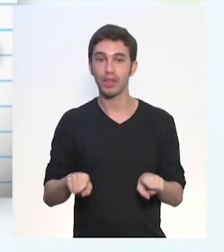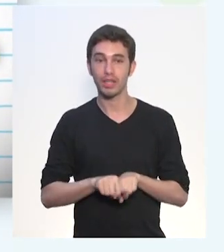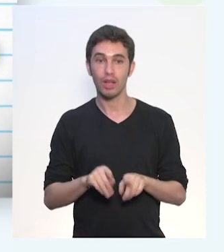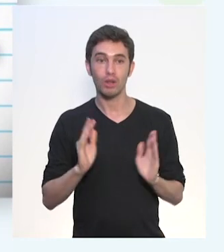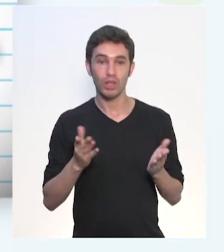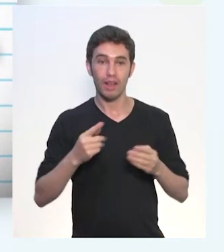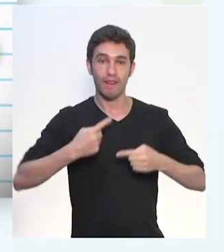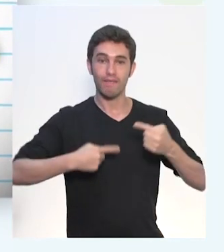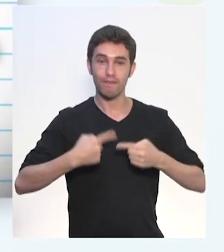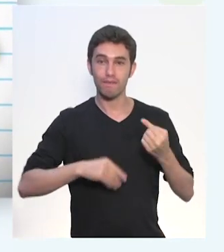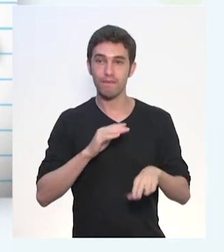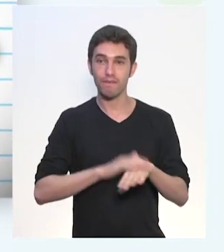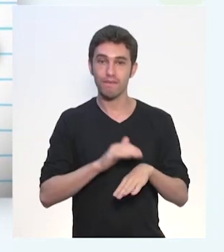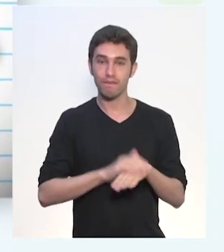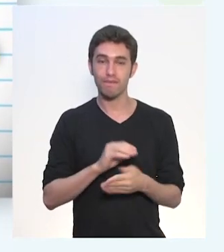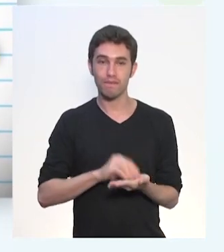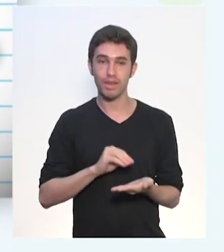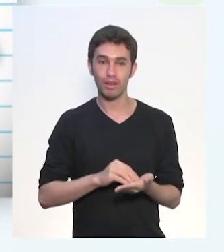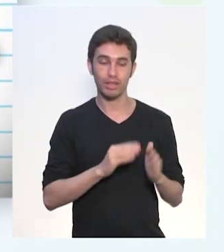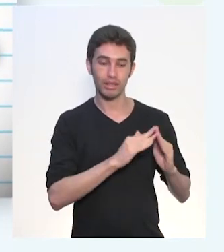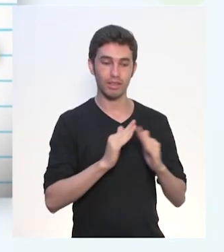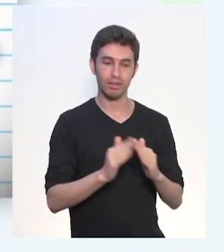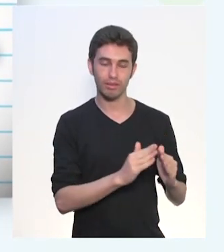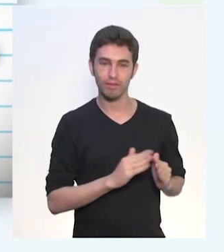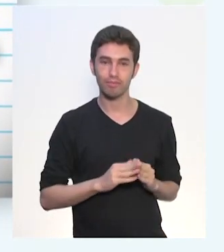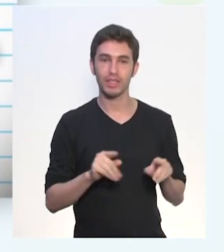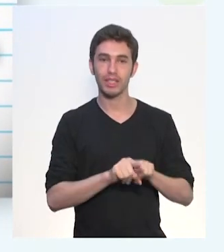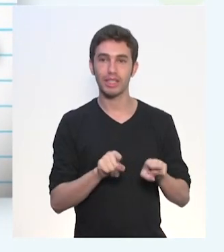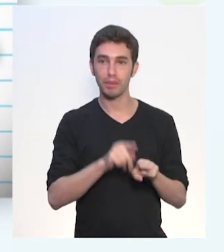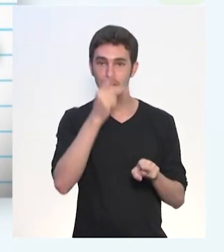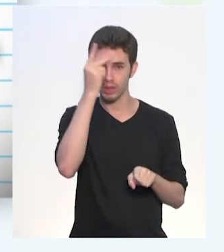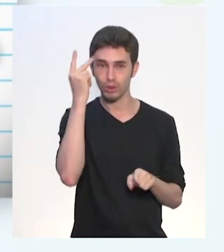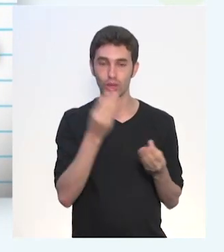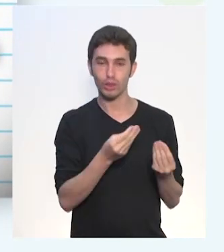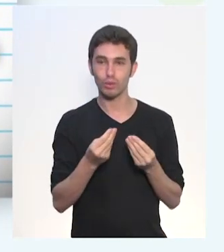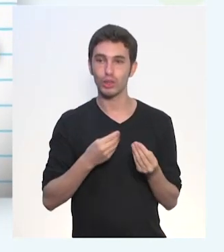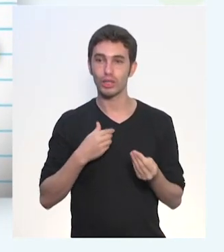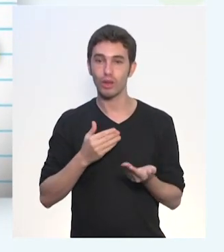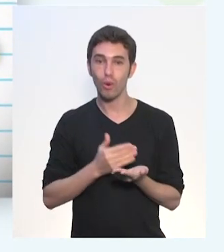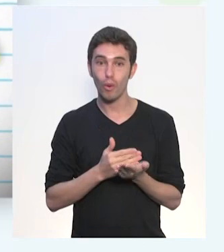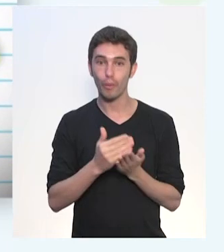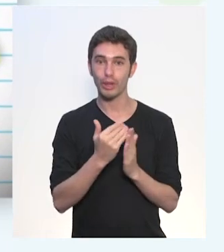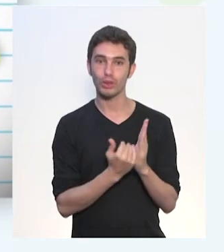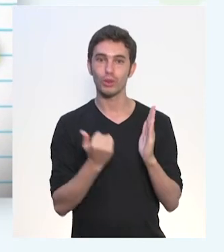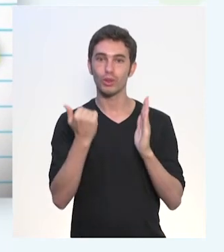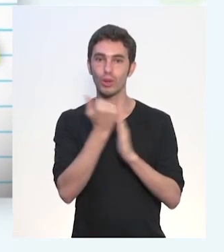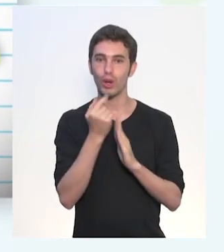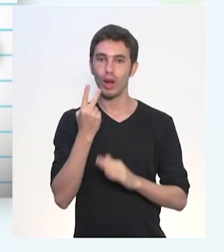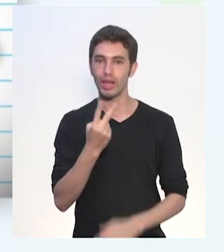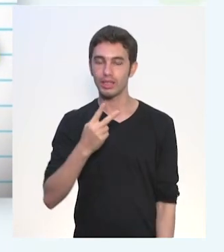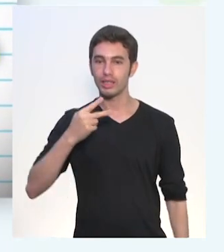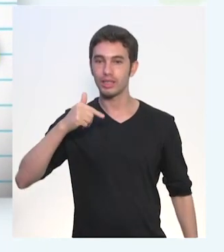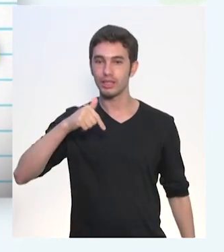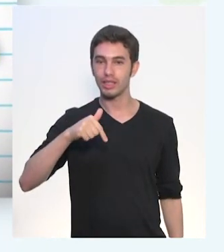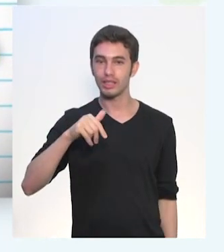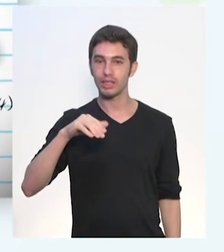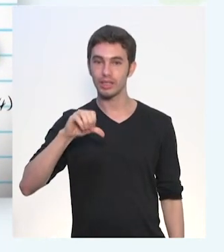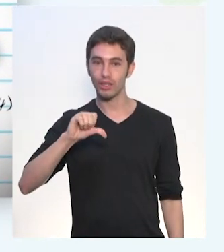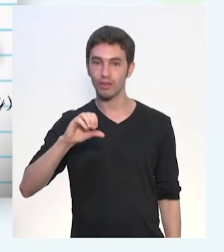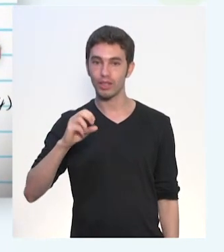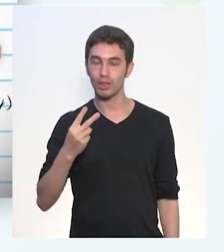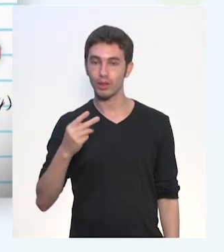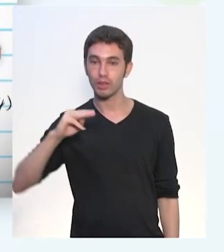políticas de habitação e de uso da terra, o número de pessoas em habitações e assentamentos precários cresceu de 792 milhões no ano 2000 para cerca